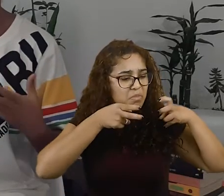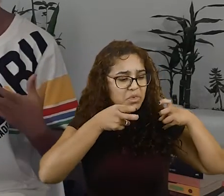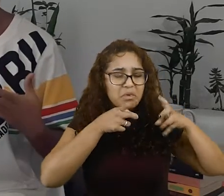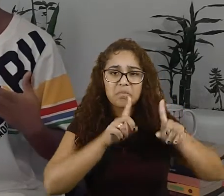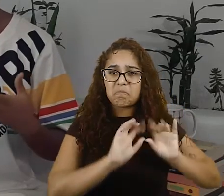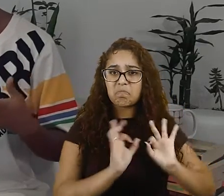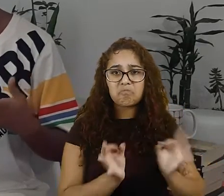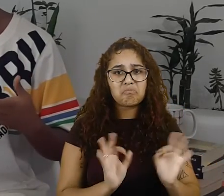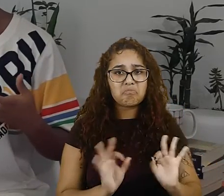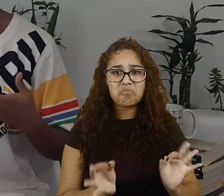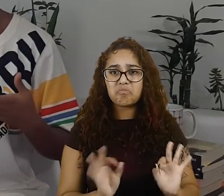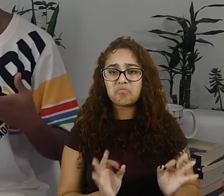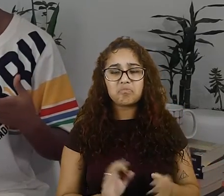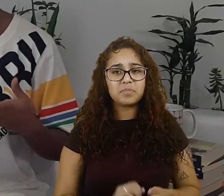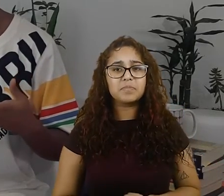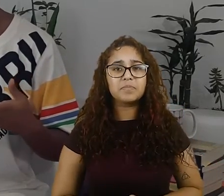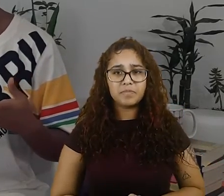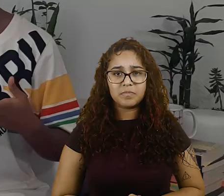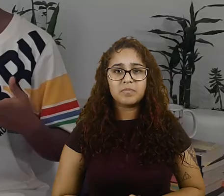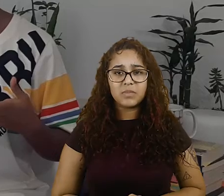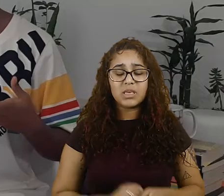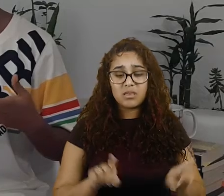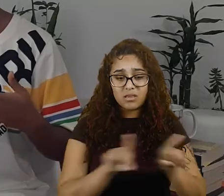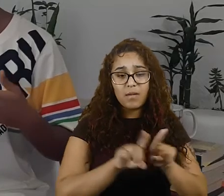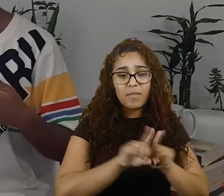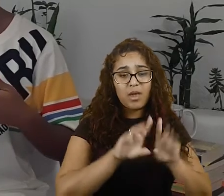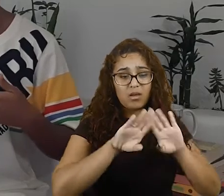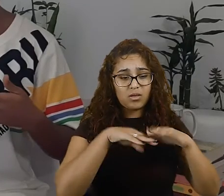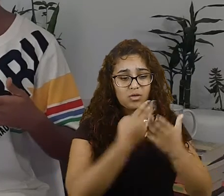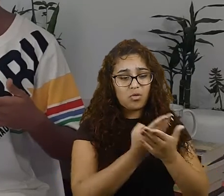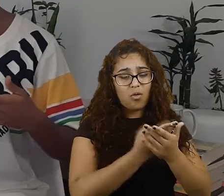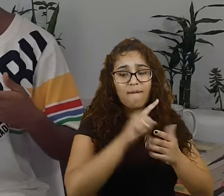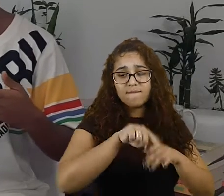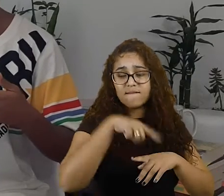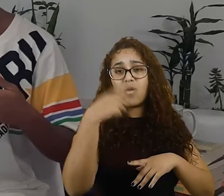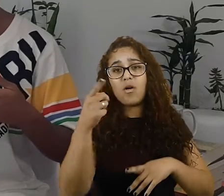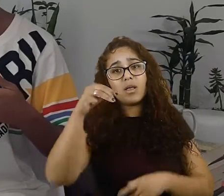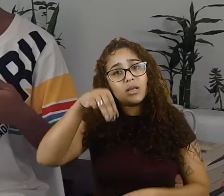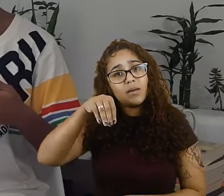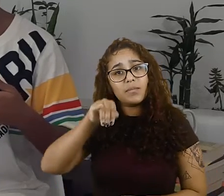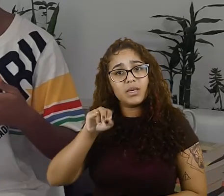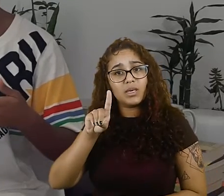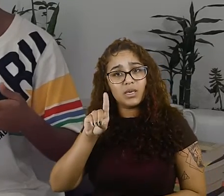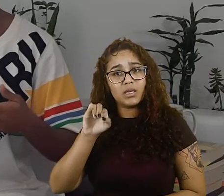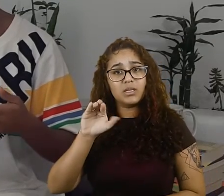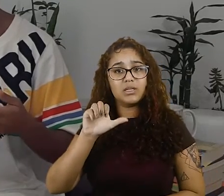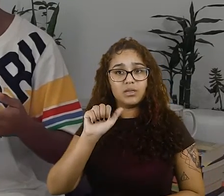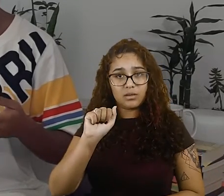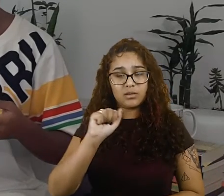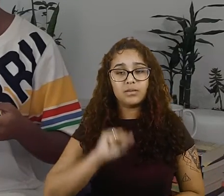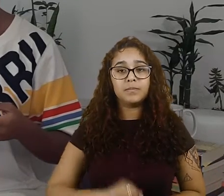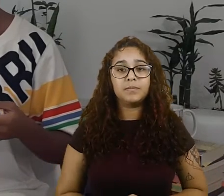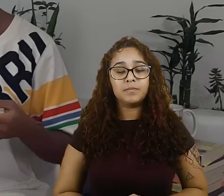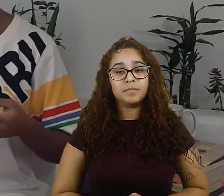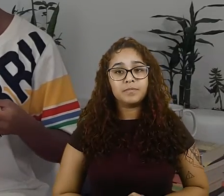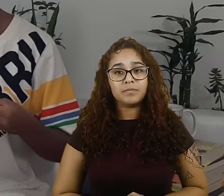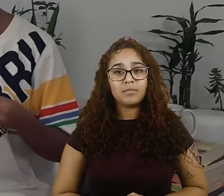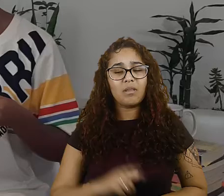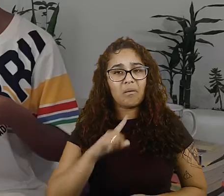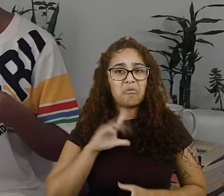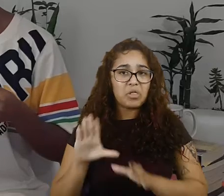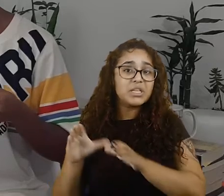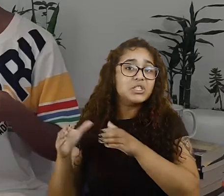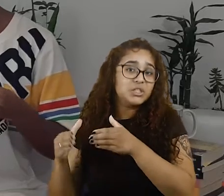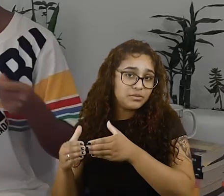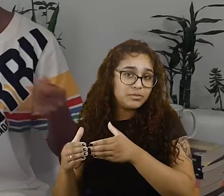passado para mim, nesse ambiente escolar e nesse ambiente também externo, né? Nesse ambiente da mídia, nesse